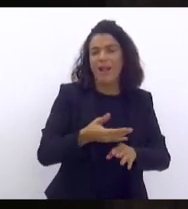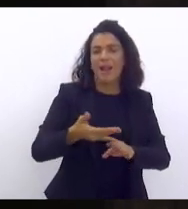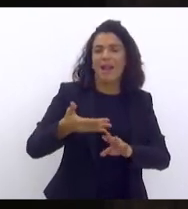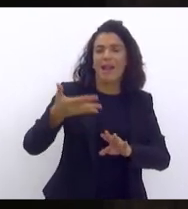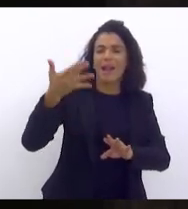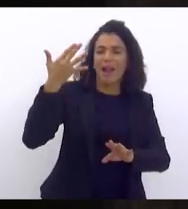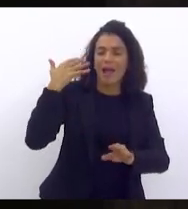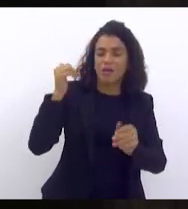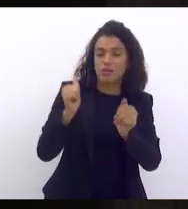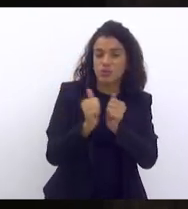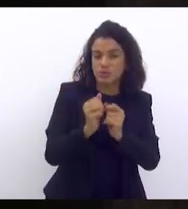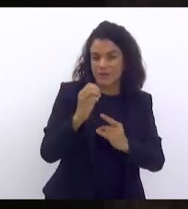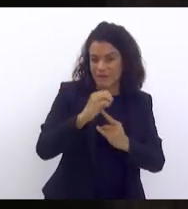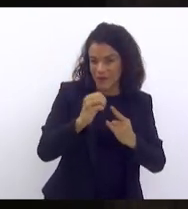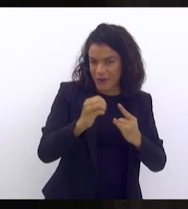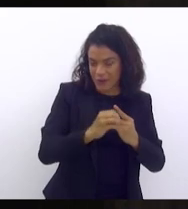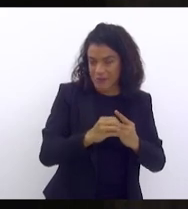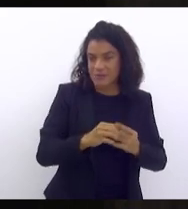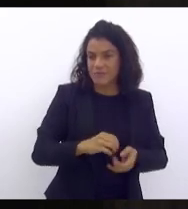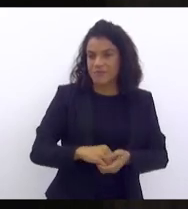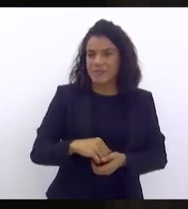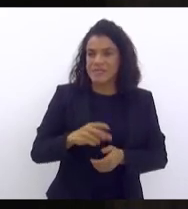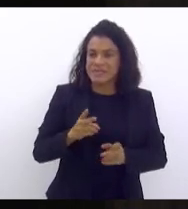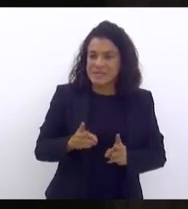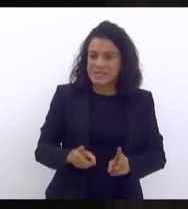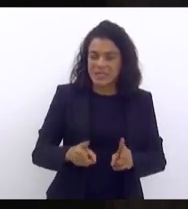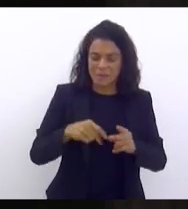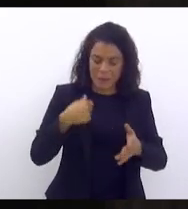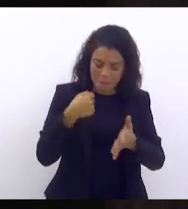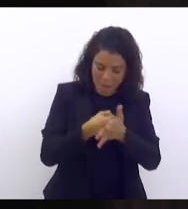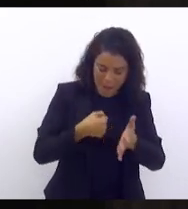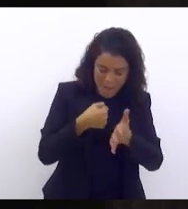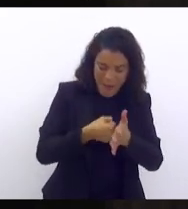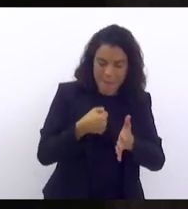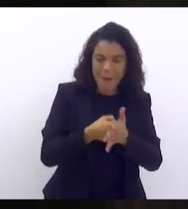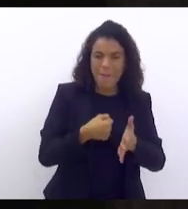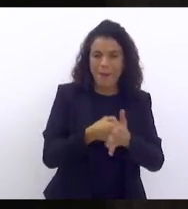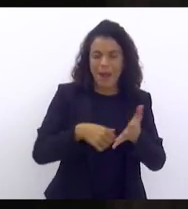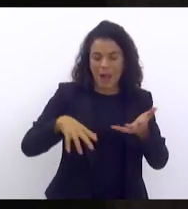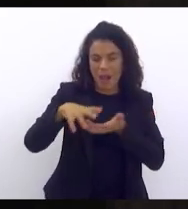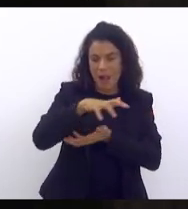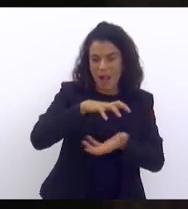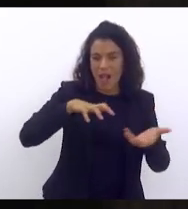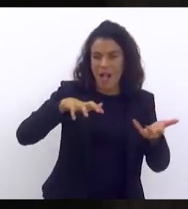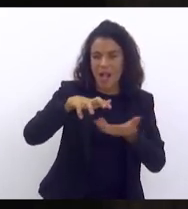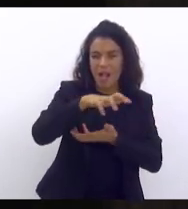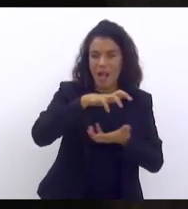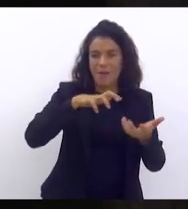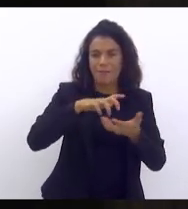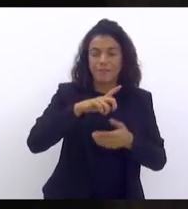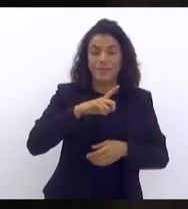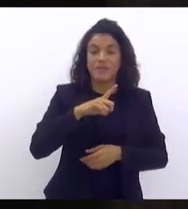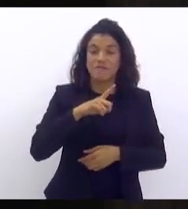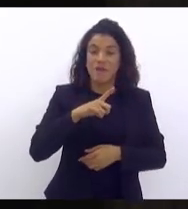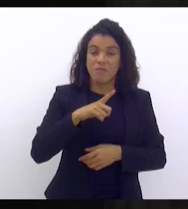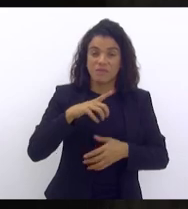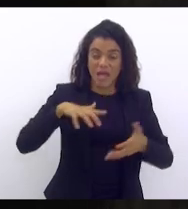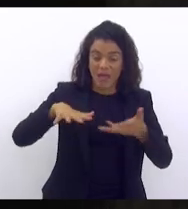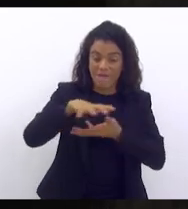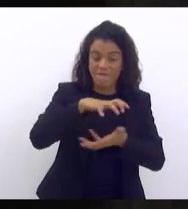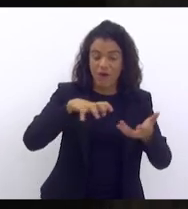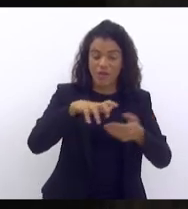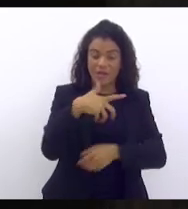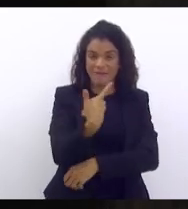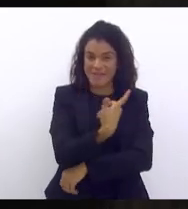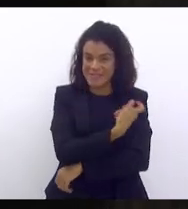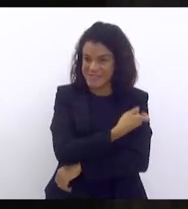Oswaldo Cruz. E sempre tivemos na briga, na luta, na confusão. Tivemos a revolta da vacina, nosso